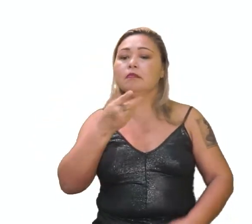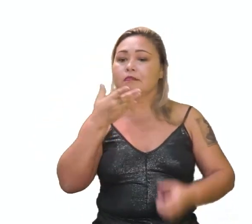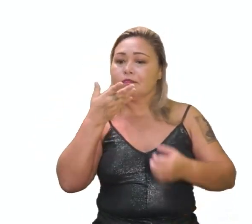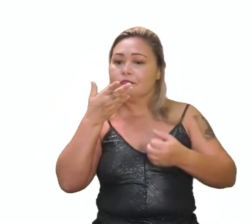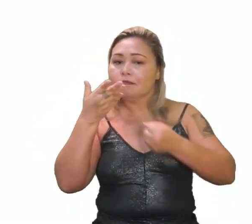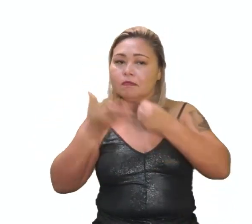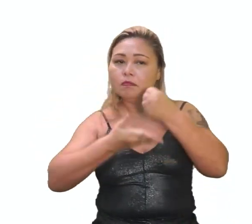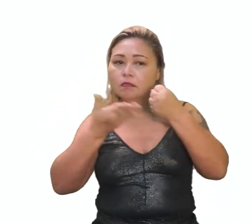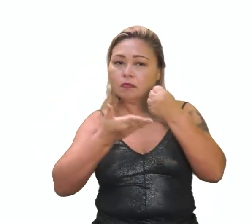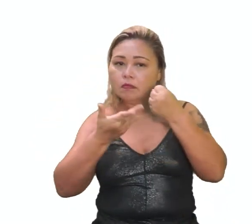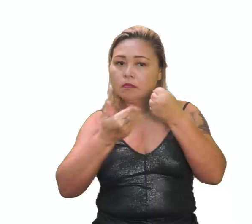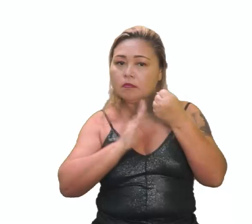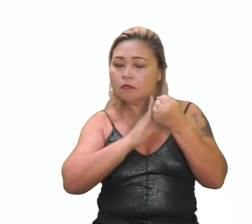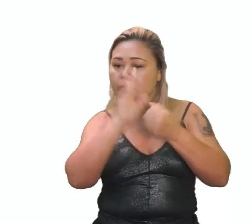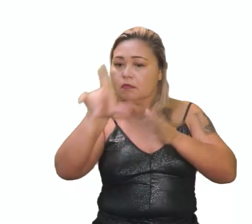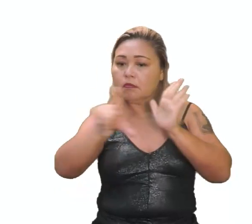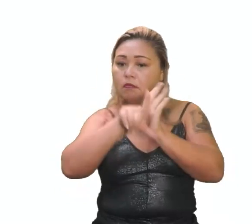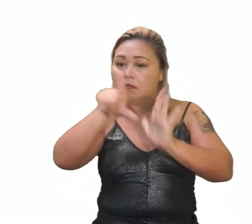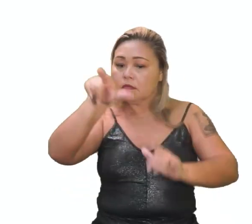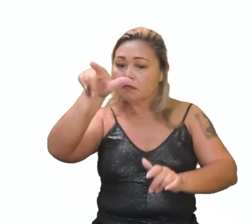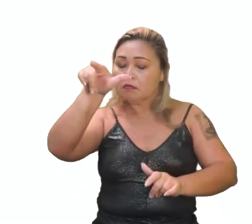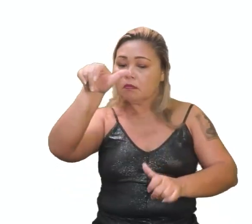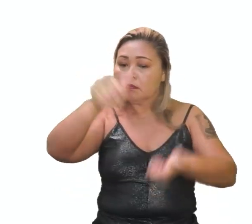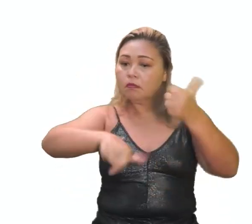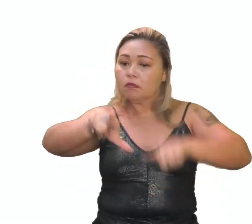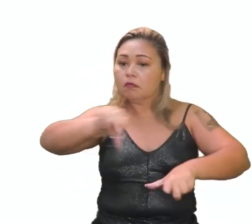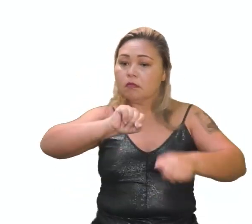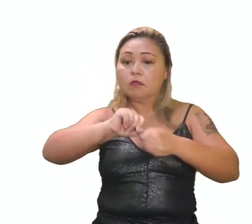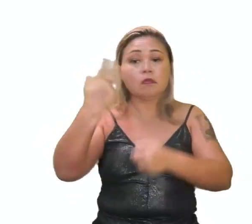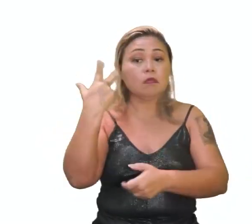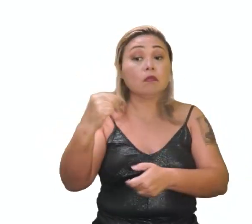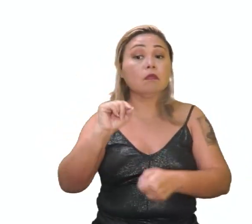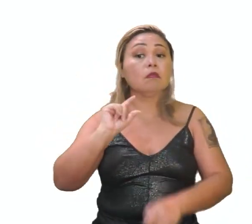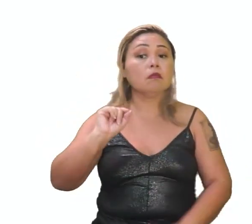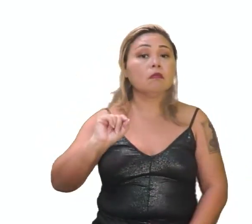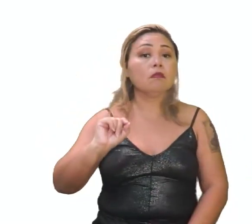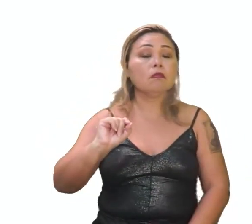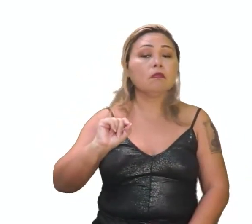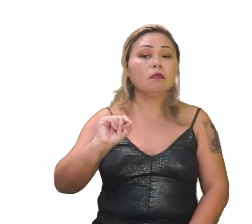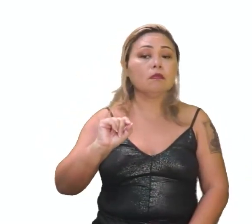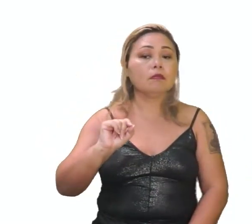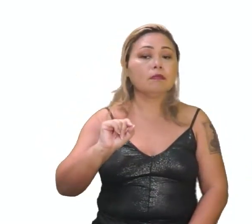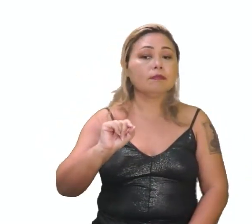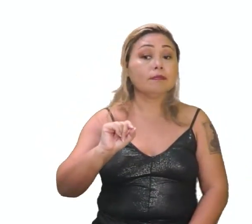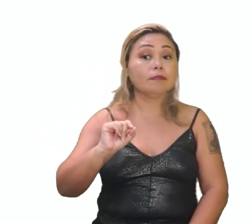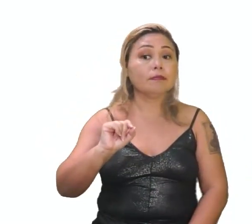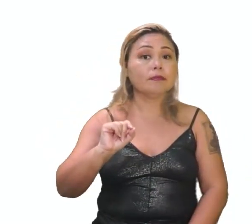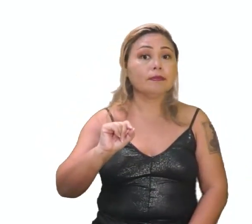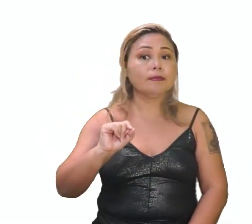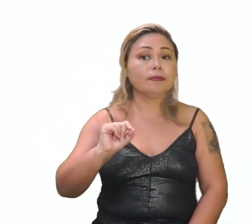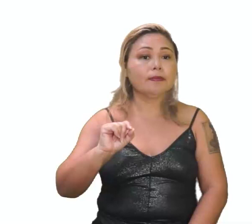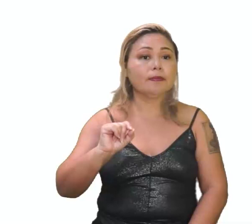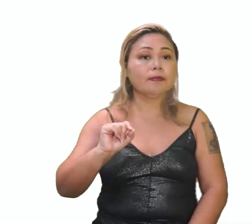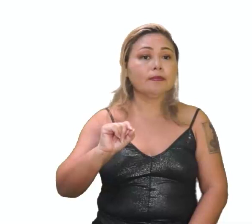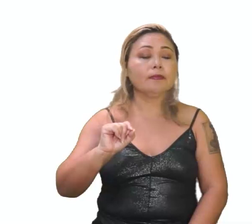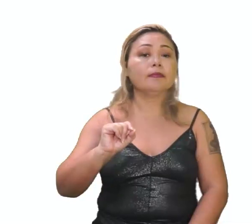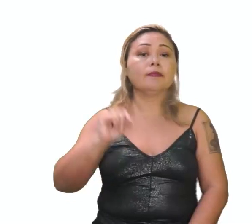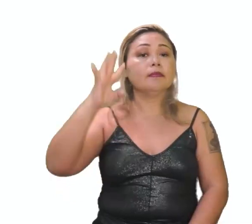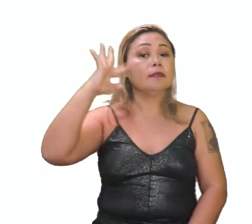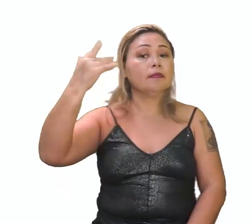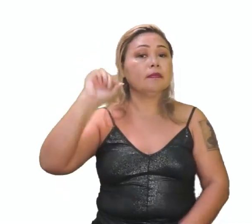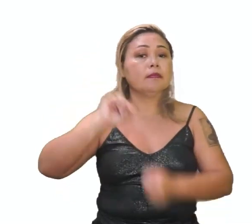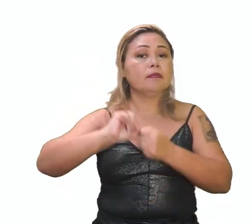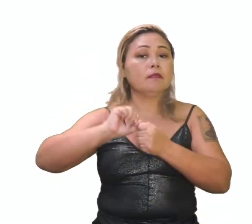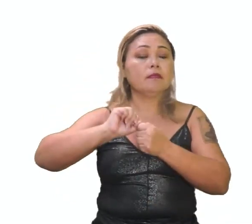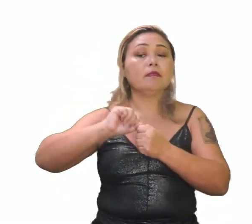princípios norteadores a lei da seleção natural é o quê? Presta atenção. A